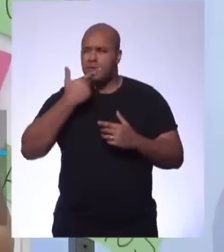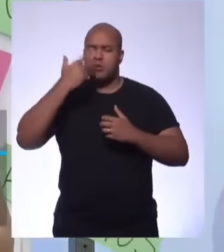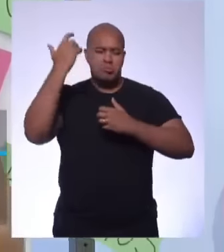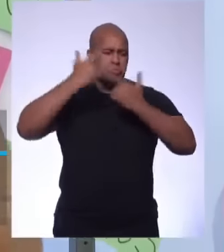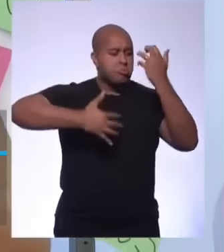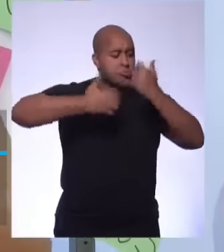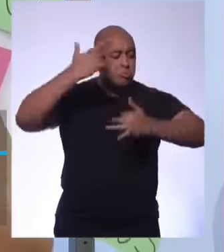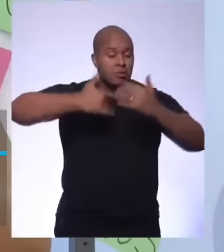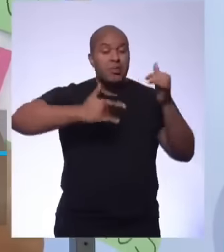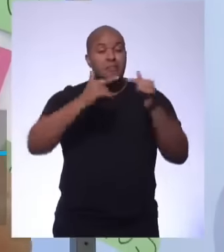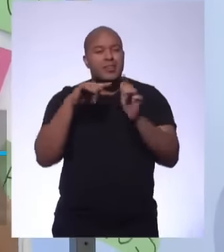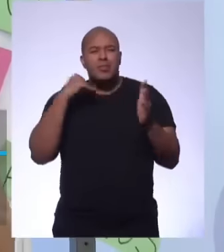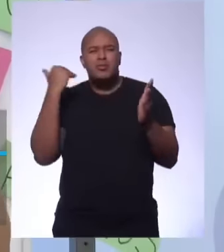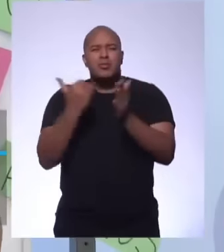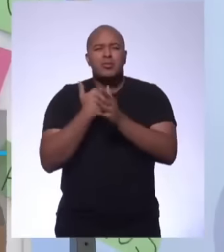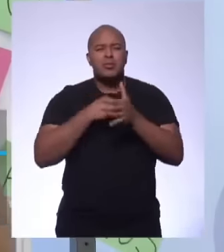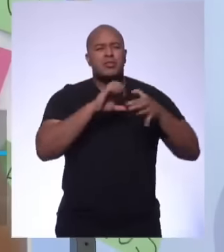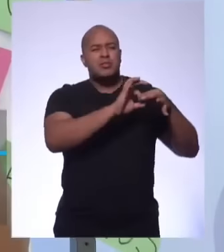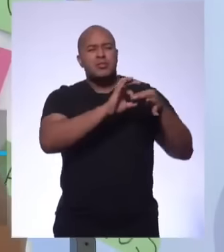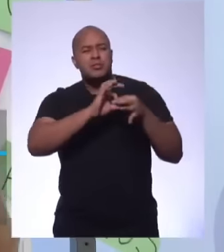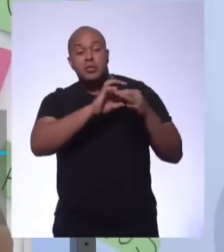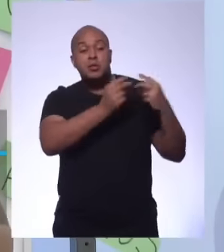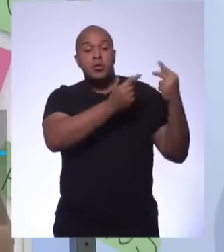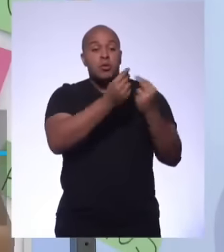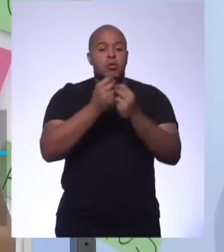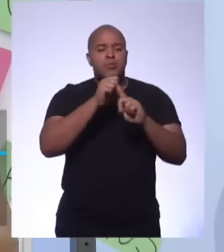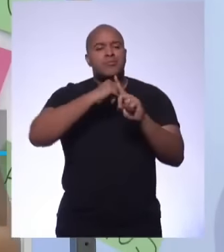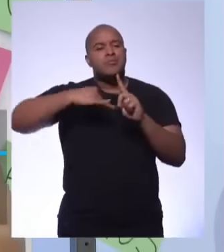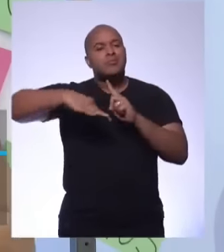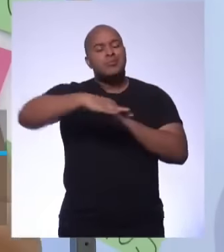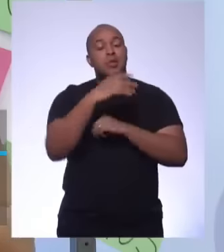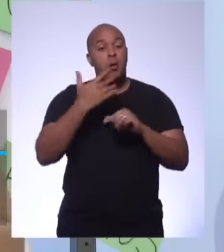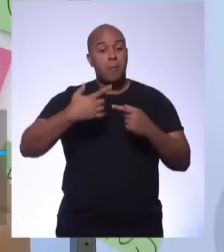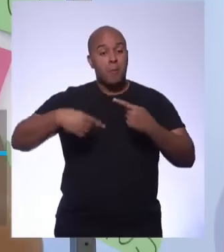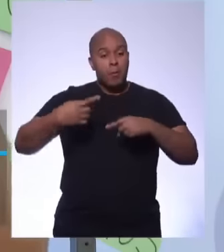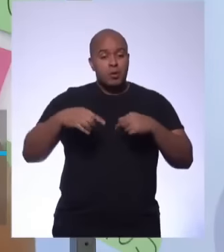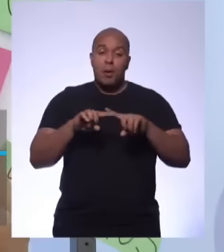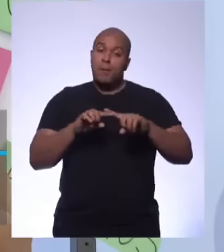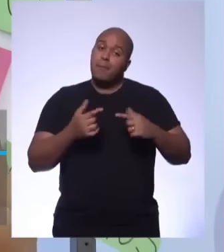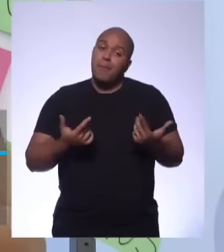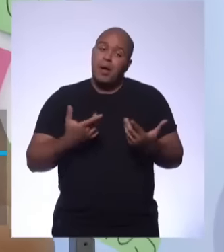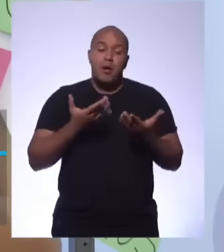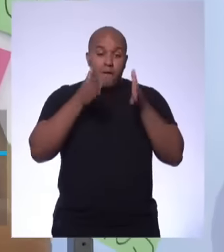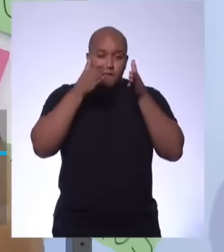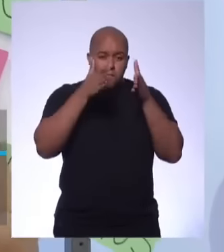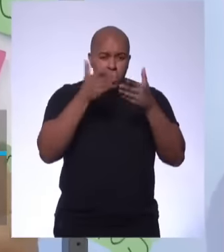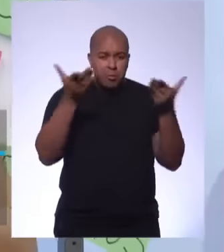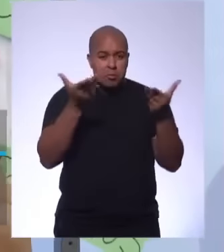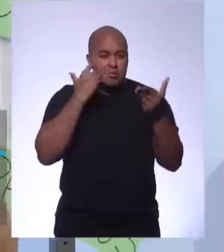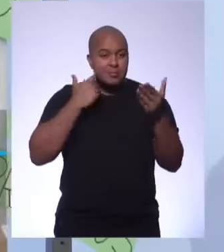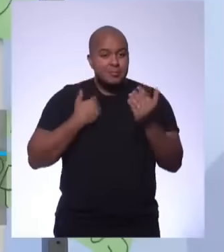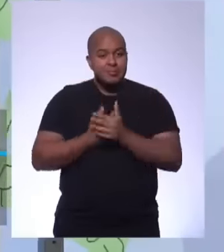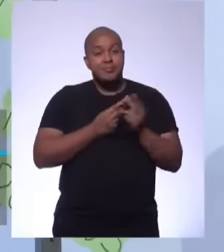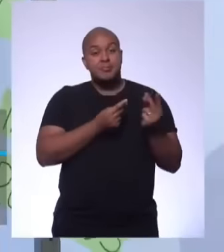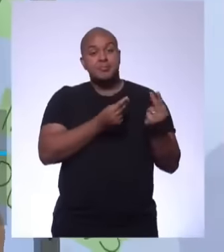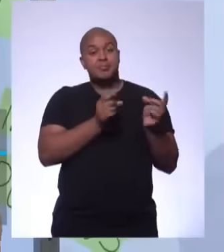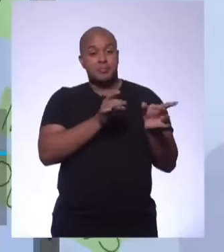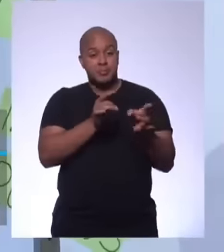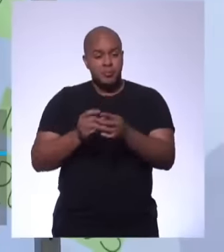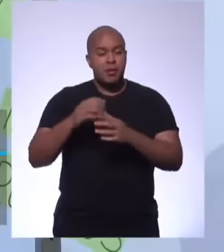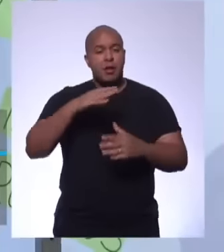sobre todo esse contexto econômico, social e político, mas como o foco hoje aqui é o comércio e as